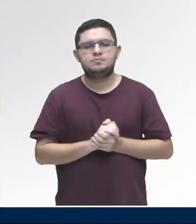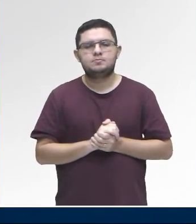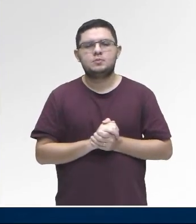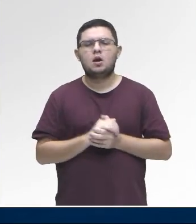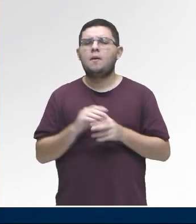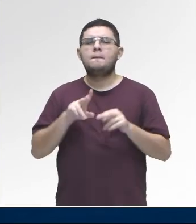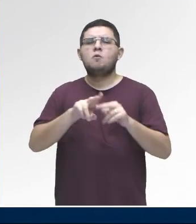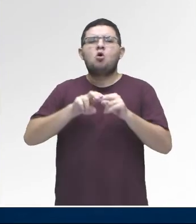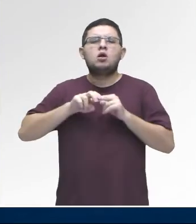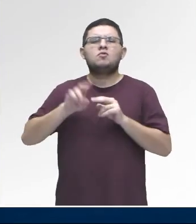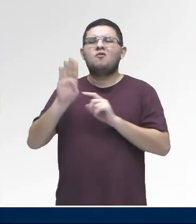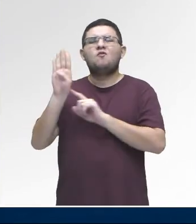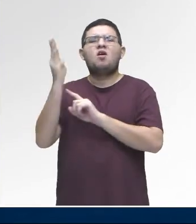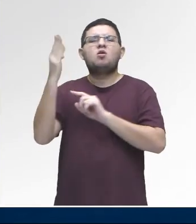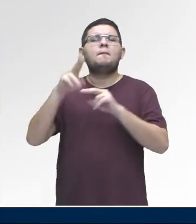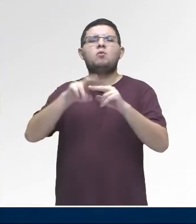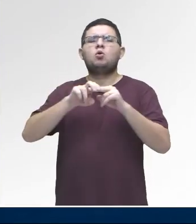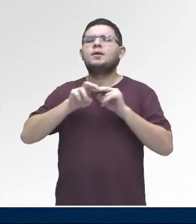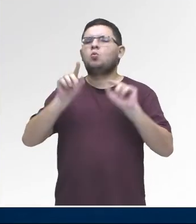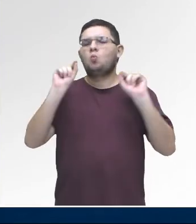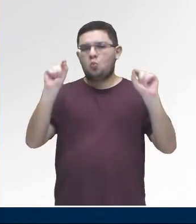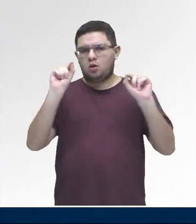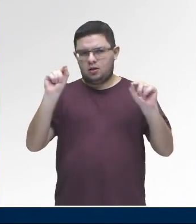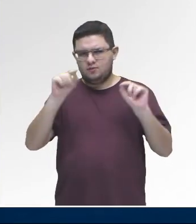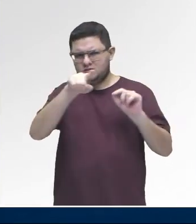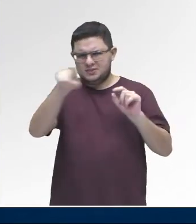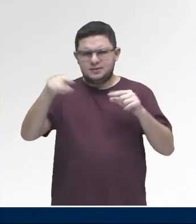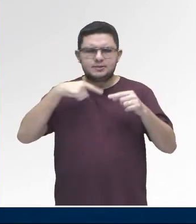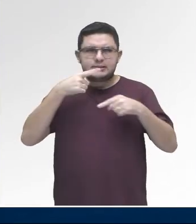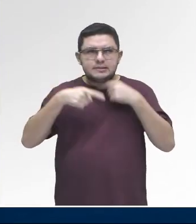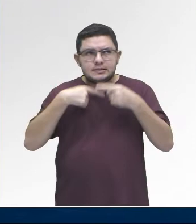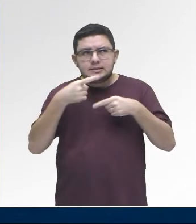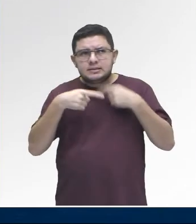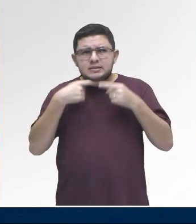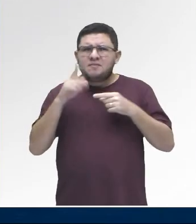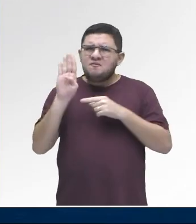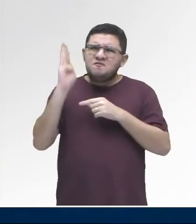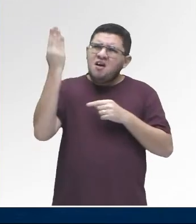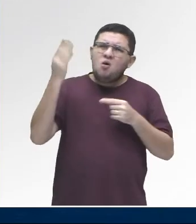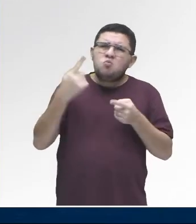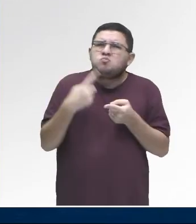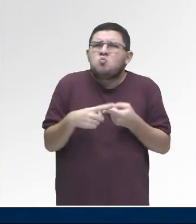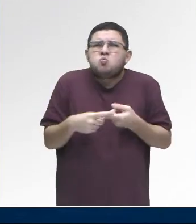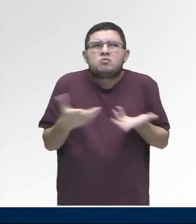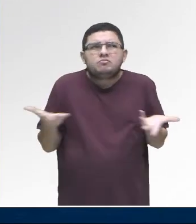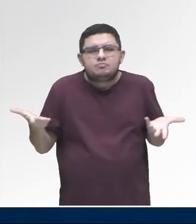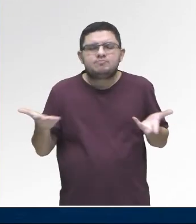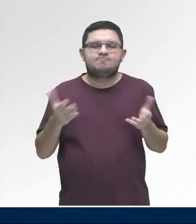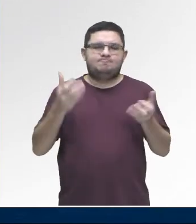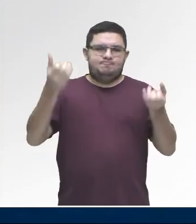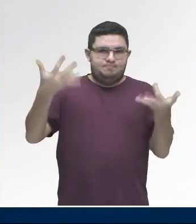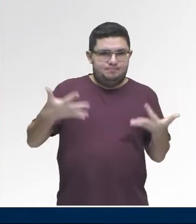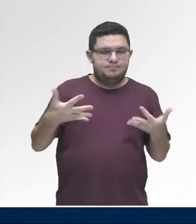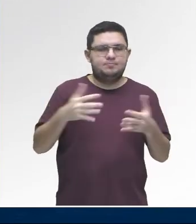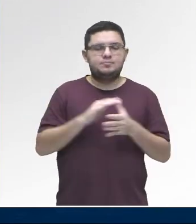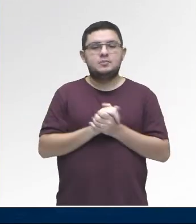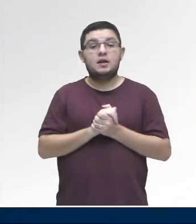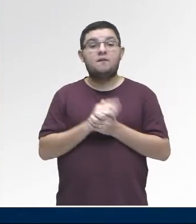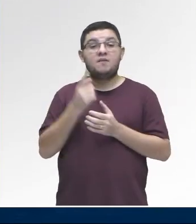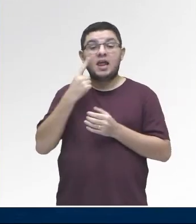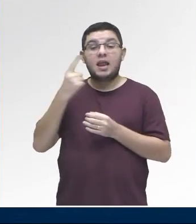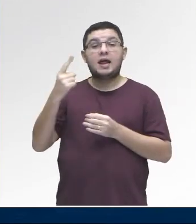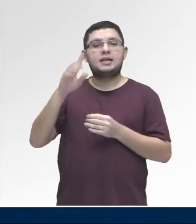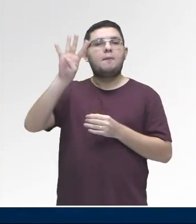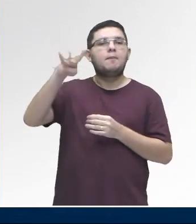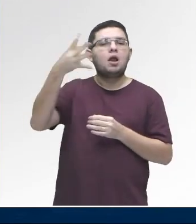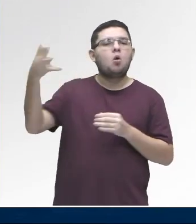Por que ela é falsa? Você deve estar se perguntando, né? Porque se a gente olhar lá na tabela, a gente